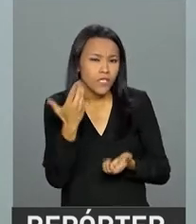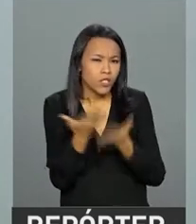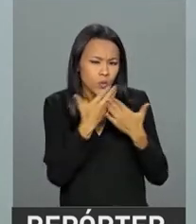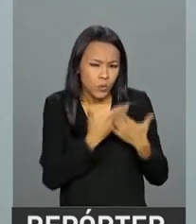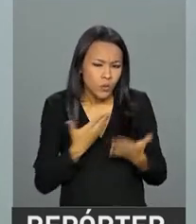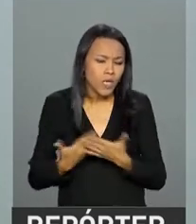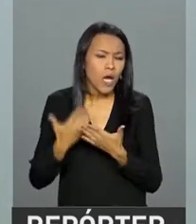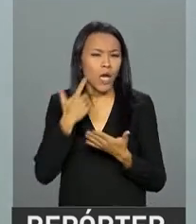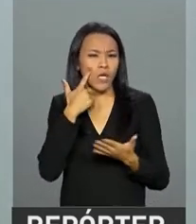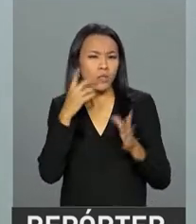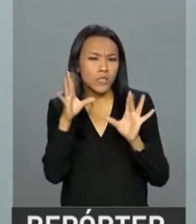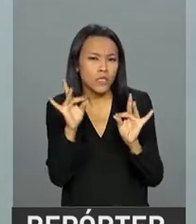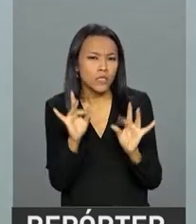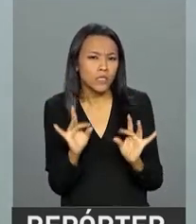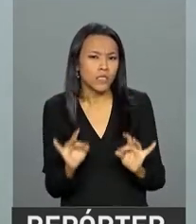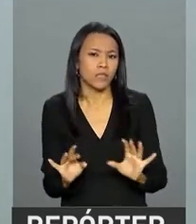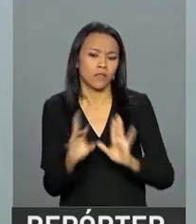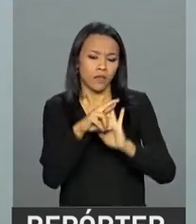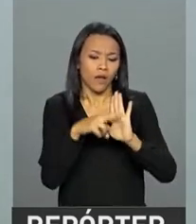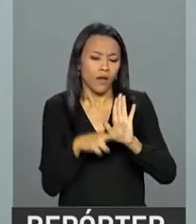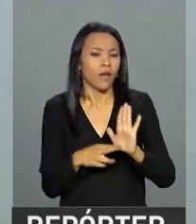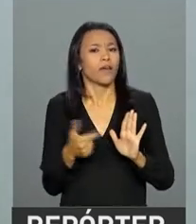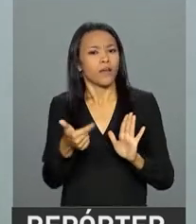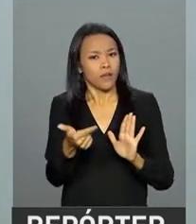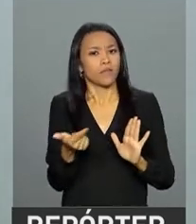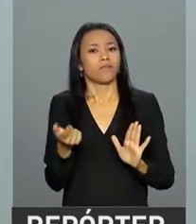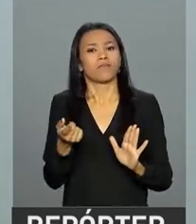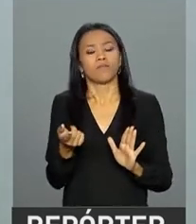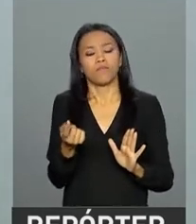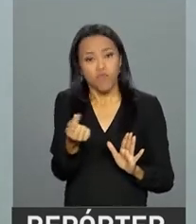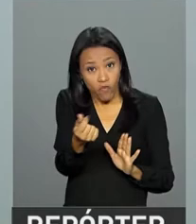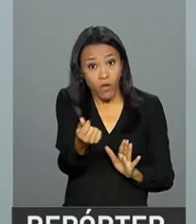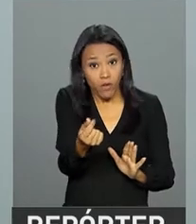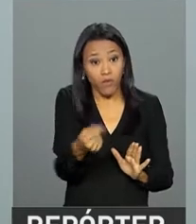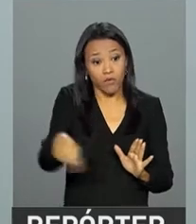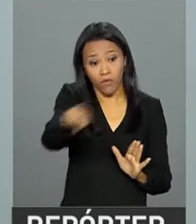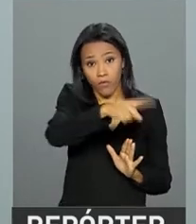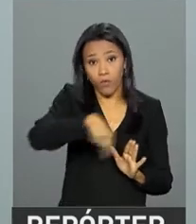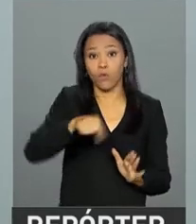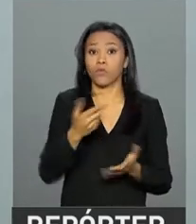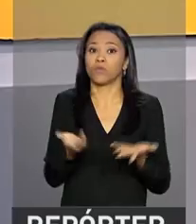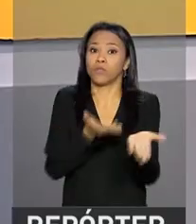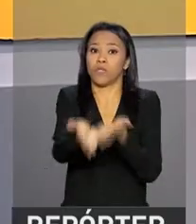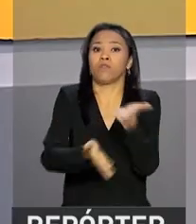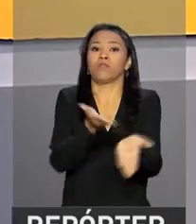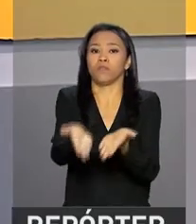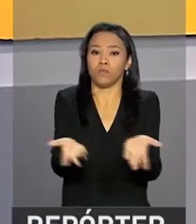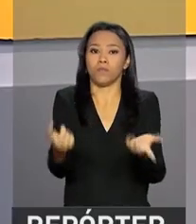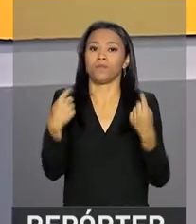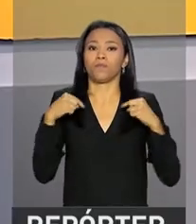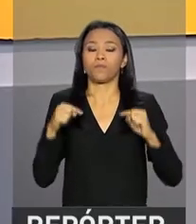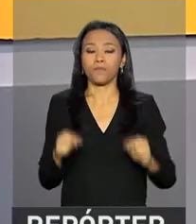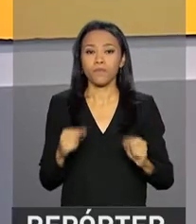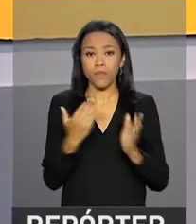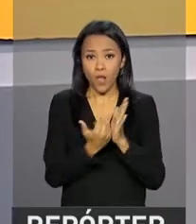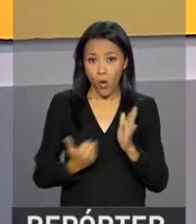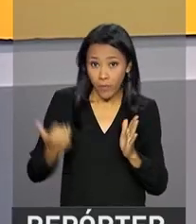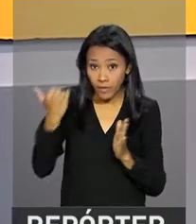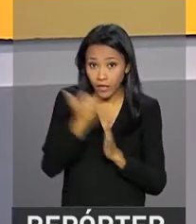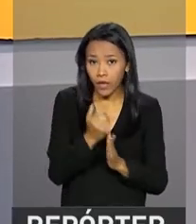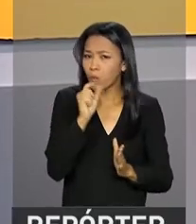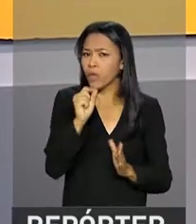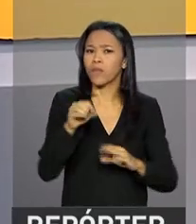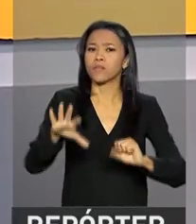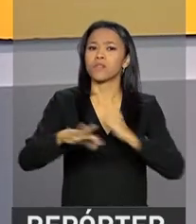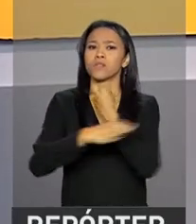muito criteriosa ce e são consequentemente tarifas adequadas aumentar a segurança